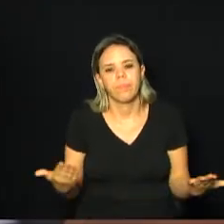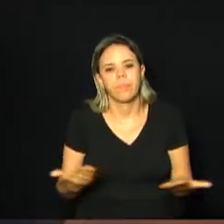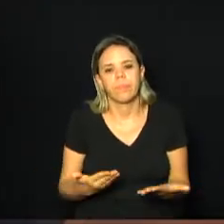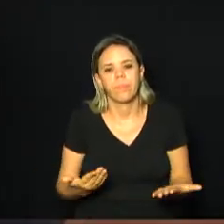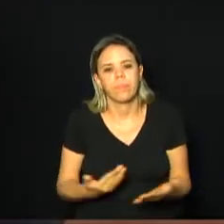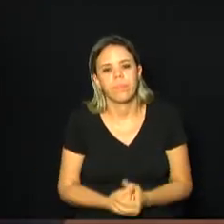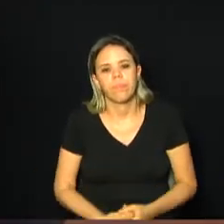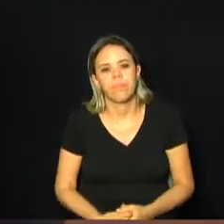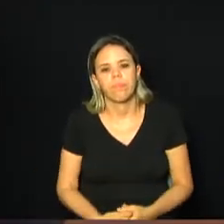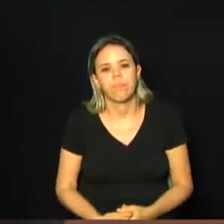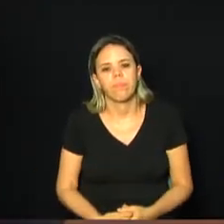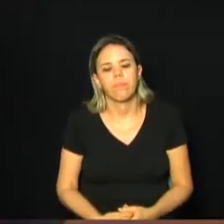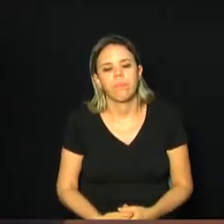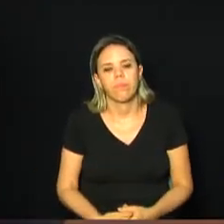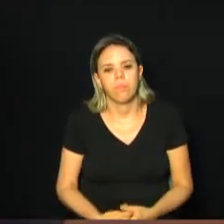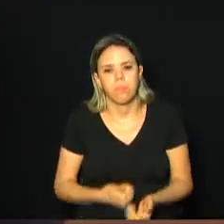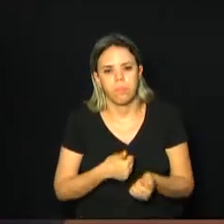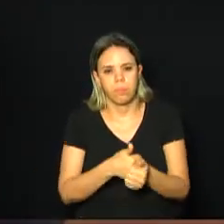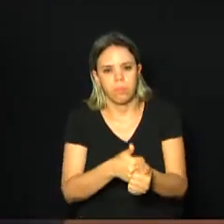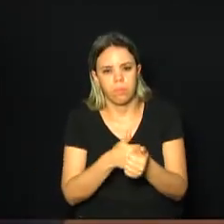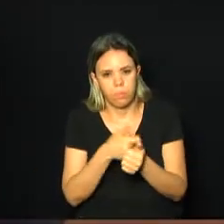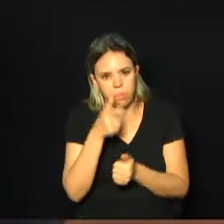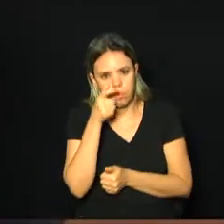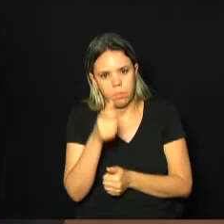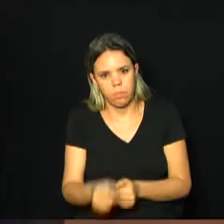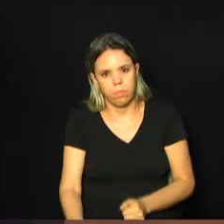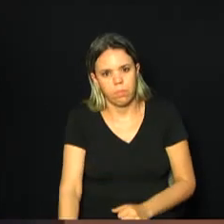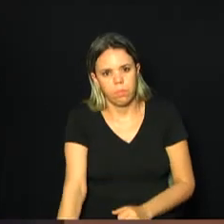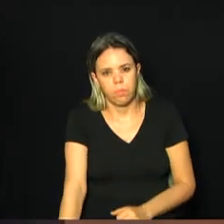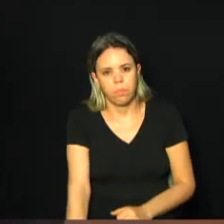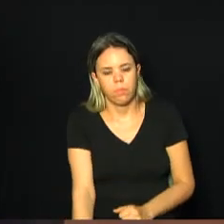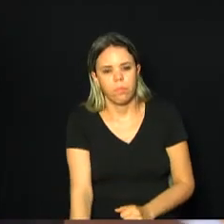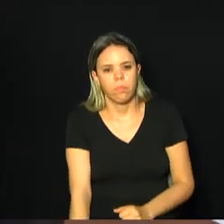vamos acompanhar.